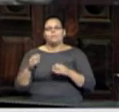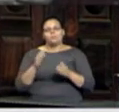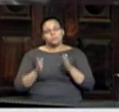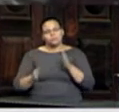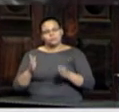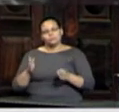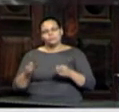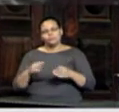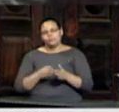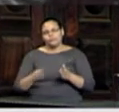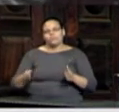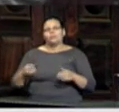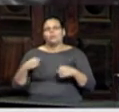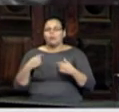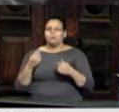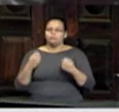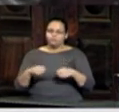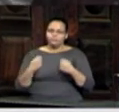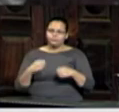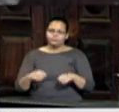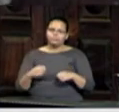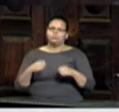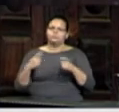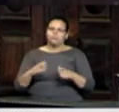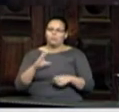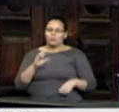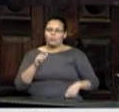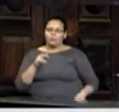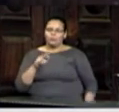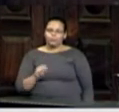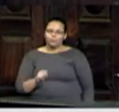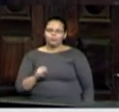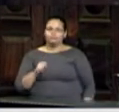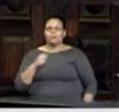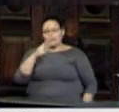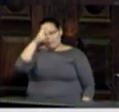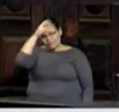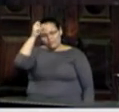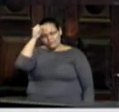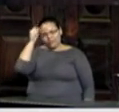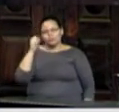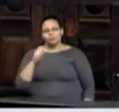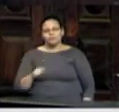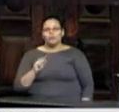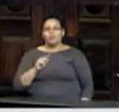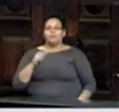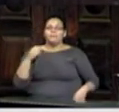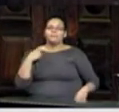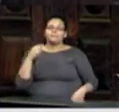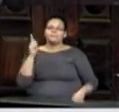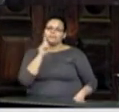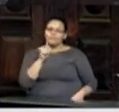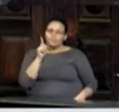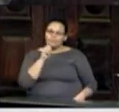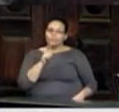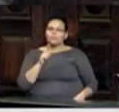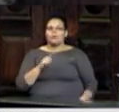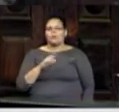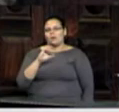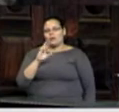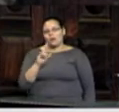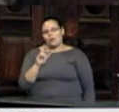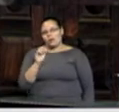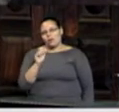Então, nós precisamos lá em Campos, e essa Casa de Leis, prefeito eleito Rafael Diniz, essa Casa de Leis estará ao lado da